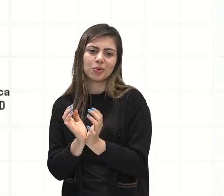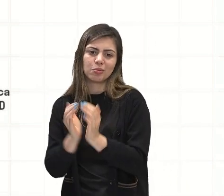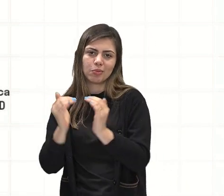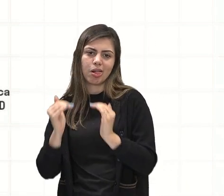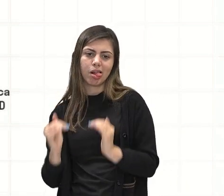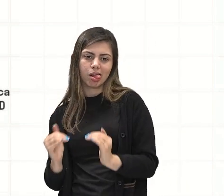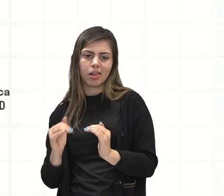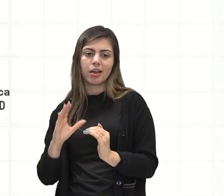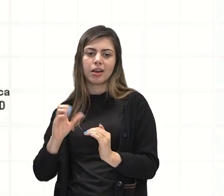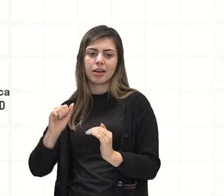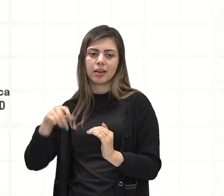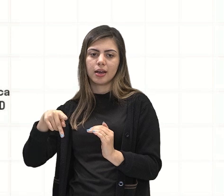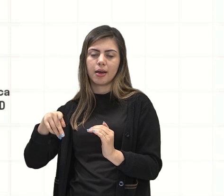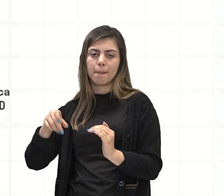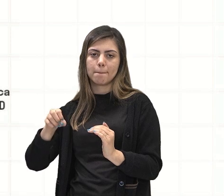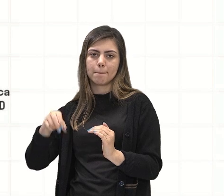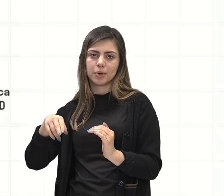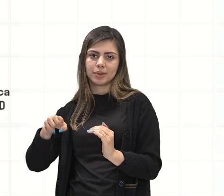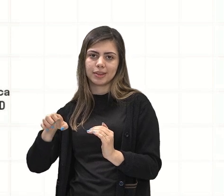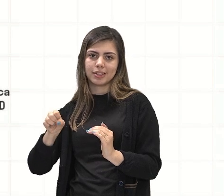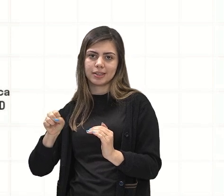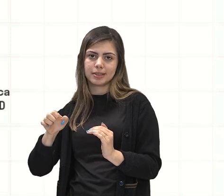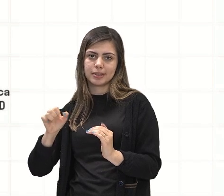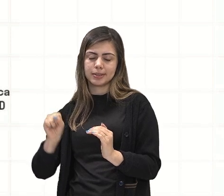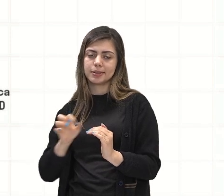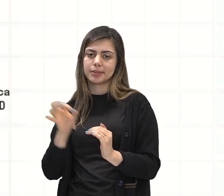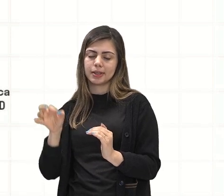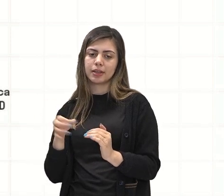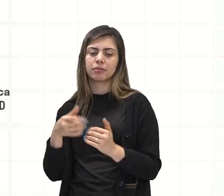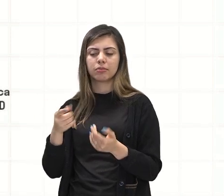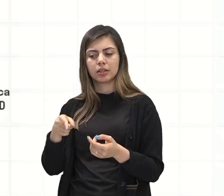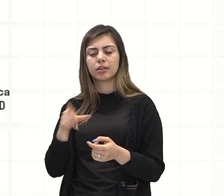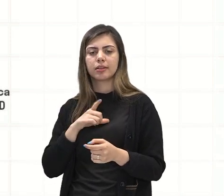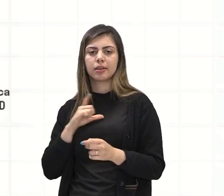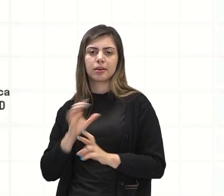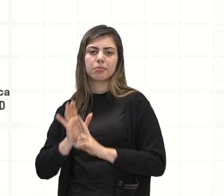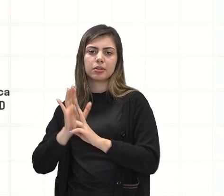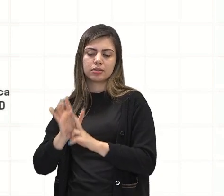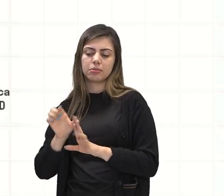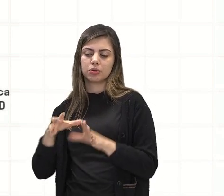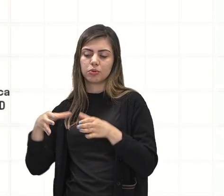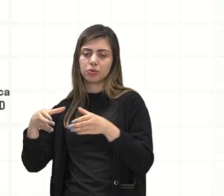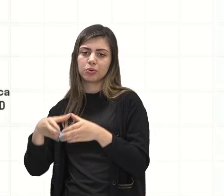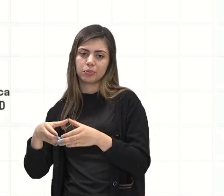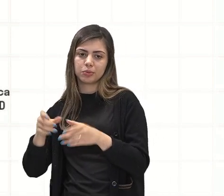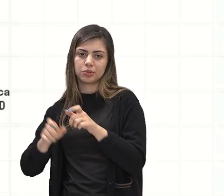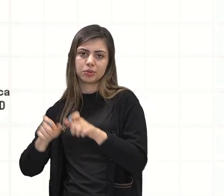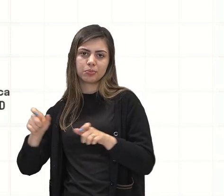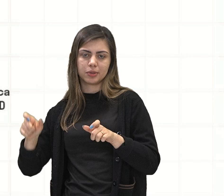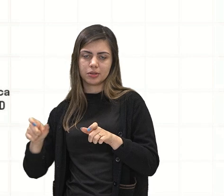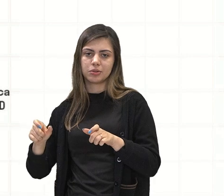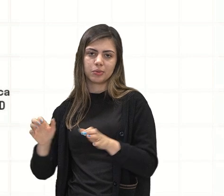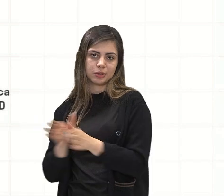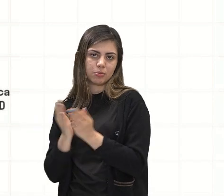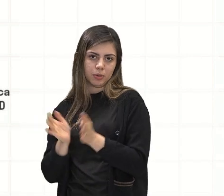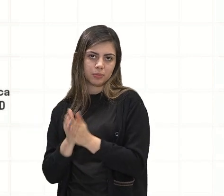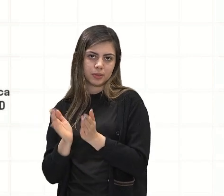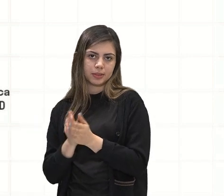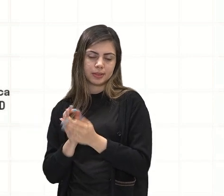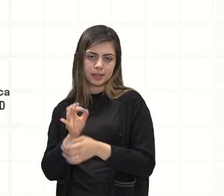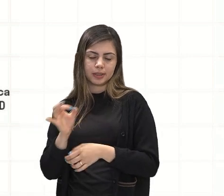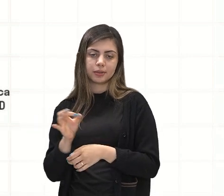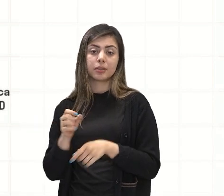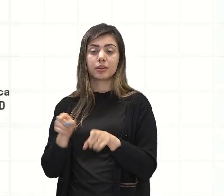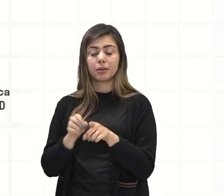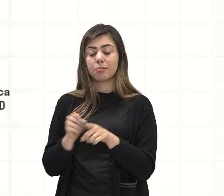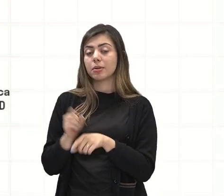representando, né, a classe dos camponeses, não só os camponeses, como também os chamados sans-culottes e outras classes, como os